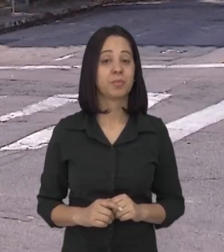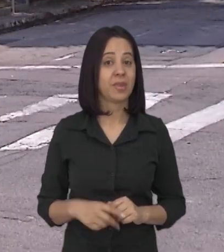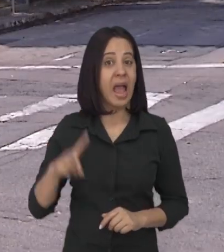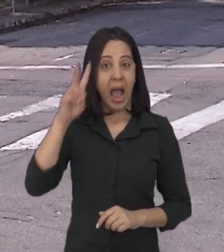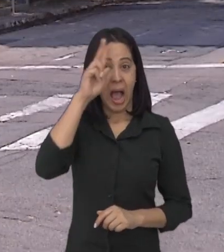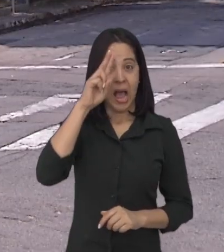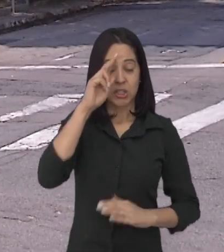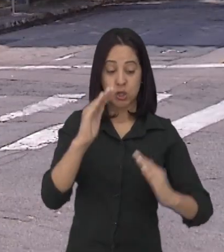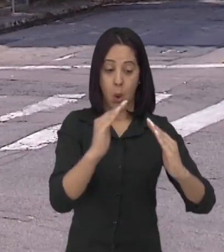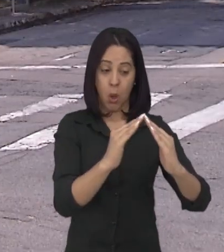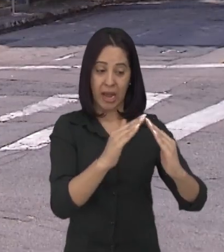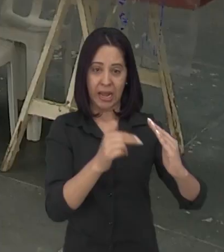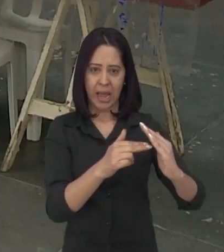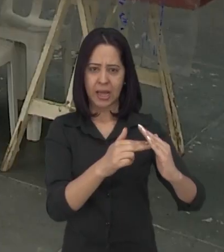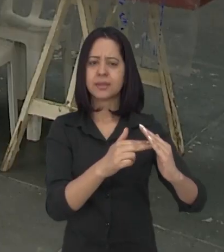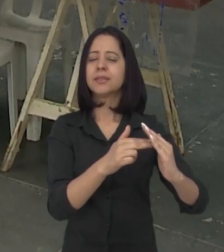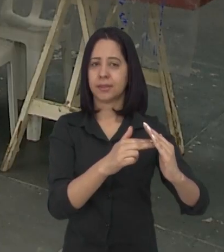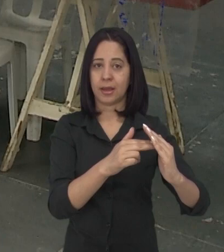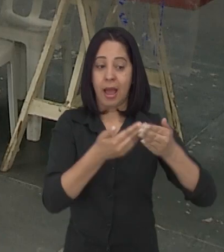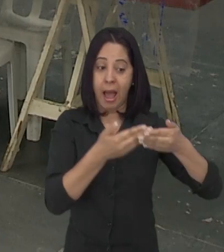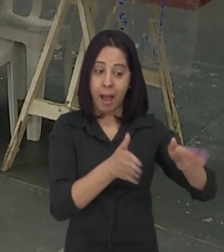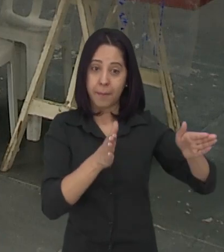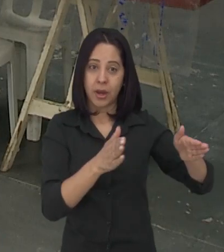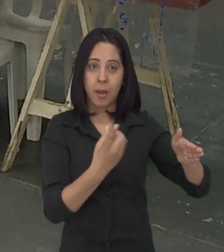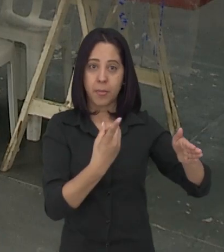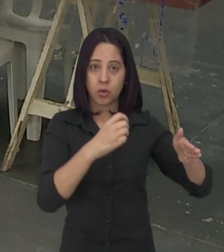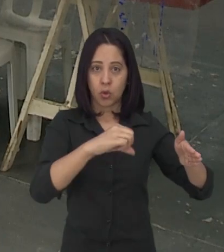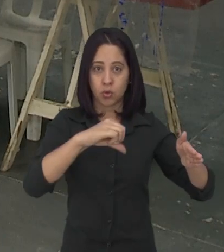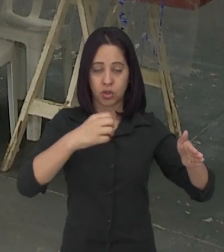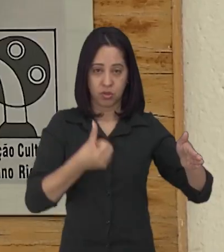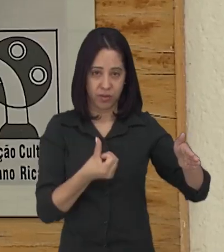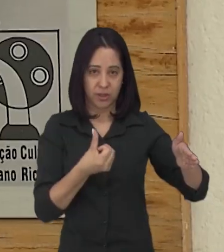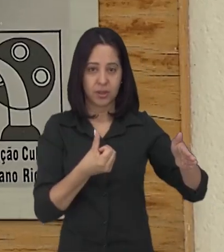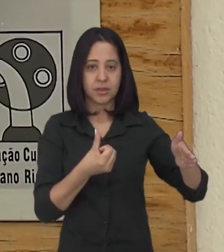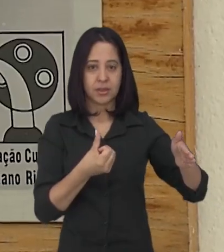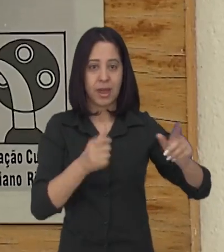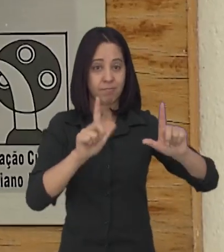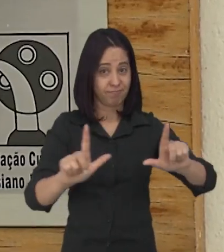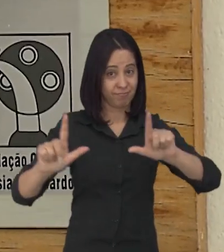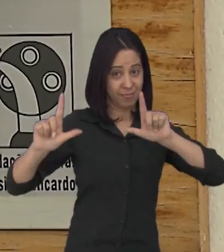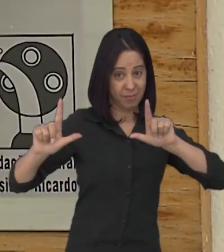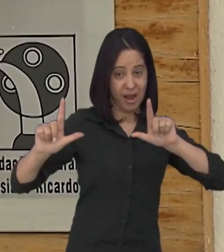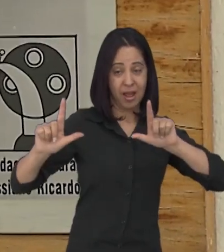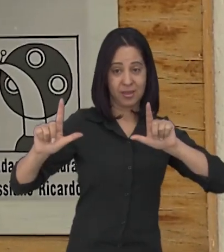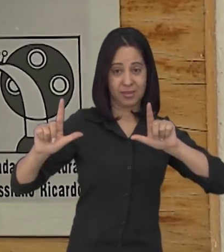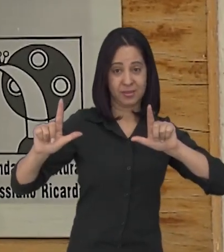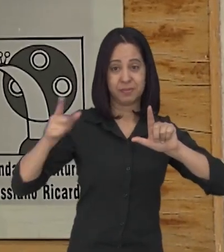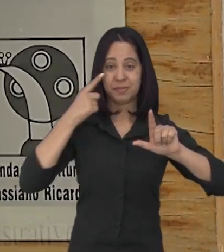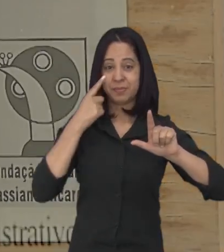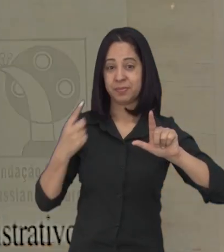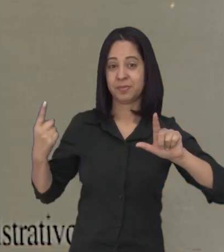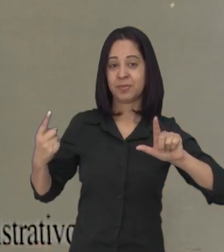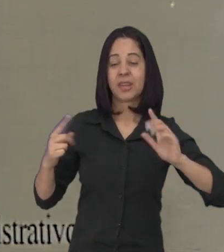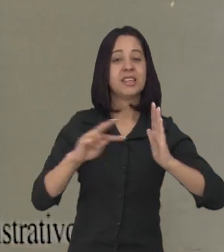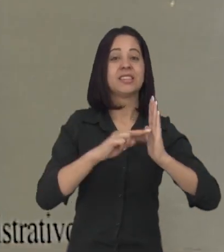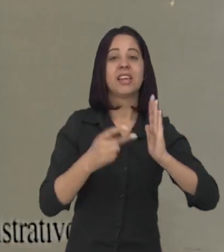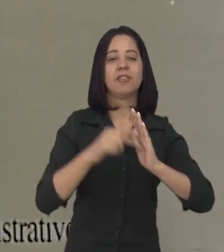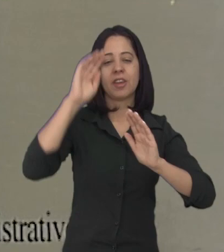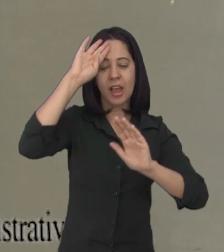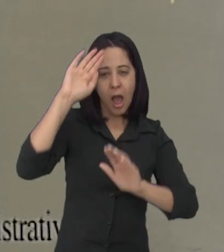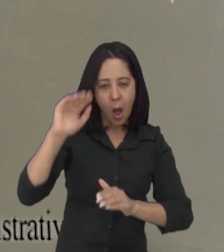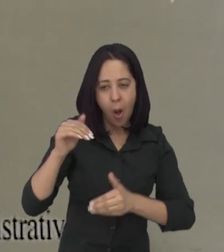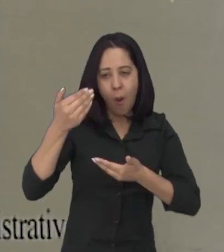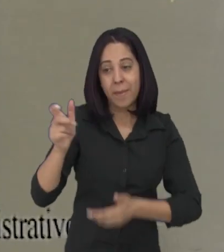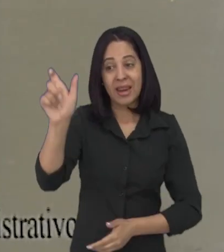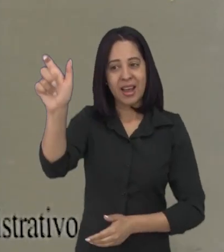A história da casa é longa. Foi aberta em 1996. A placa é um recado para todos que entram, uma homenagem